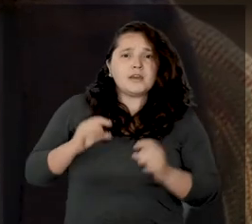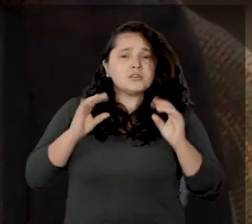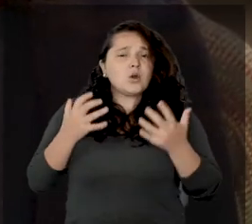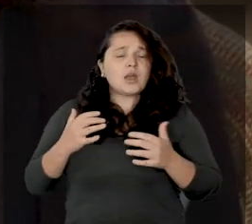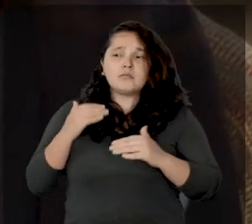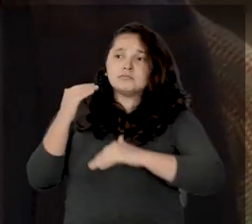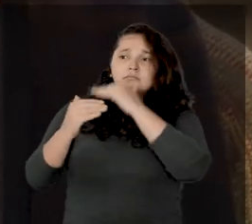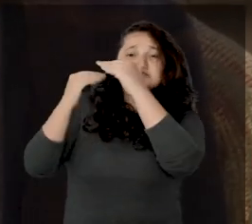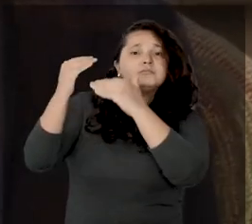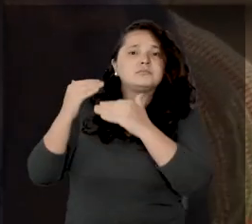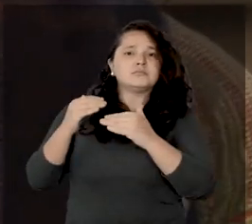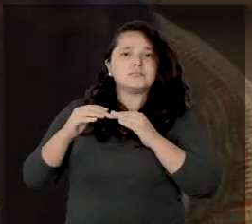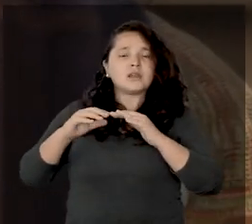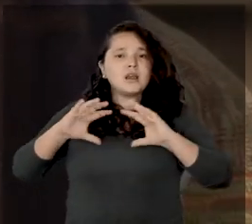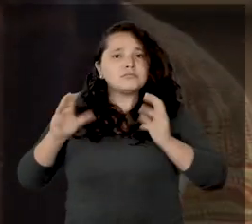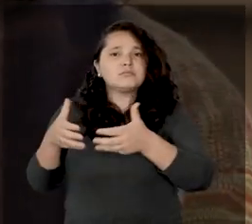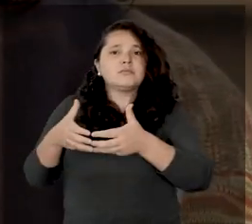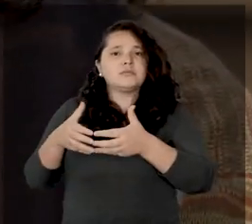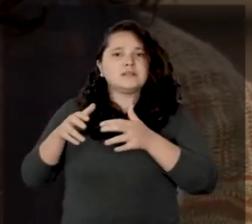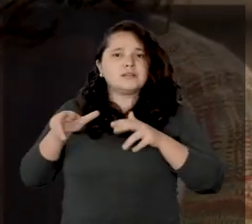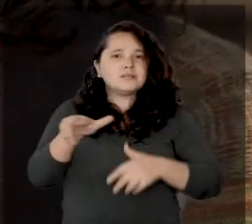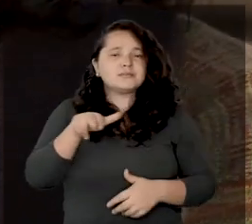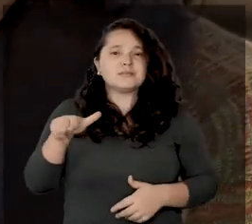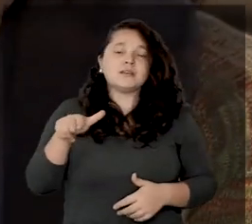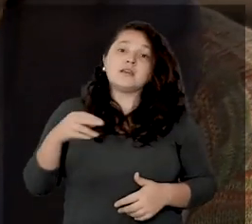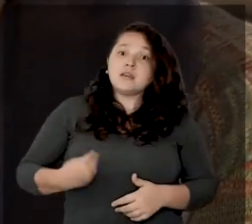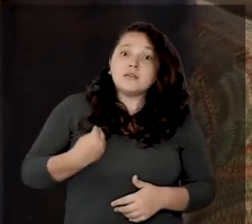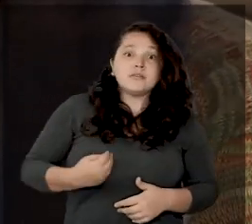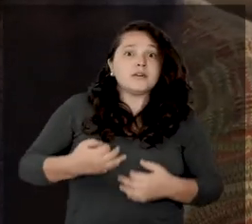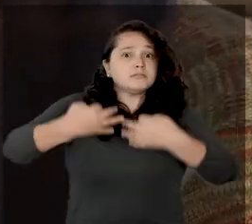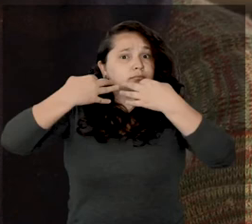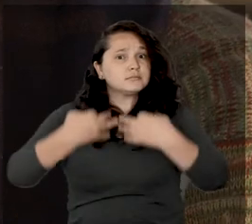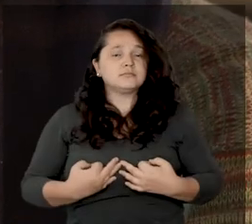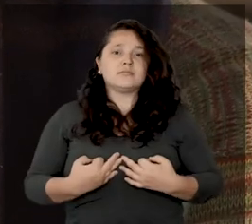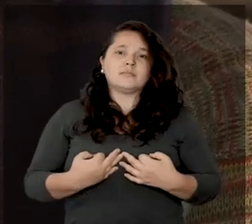plenamente. Quando eu digo plenamente, é onde ele tem a sua própria ideia de escola, né,